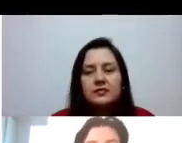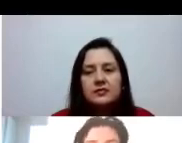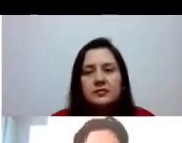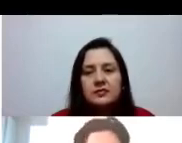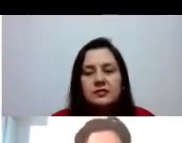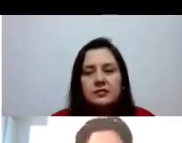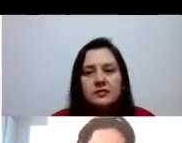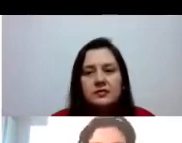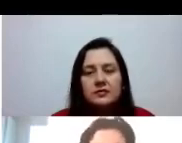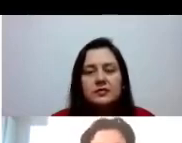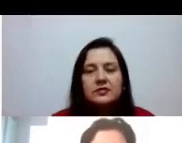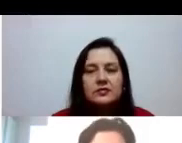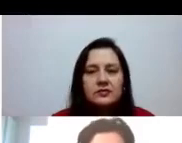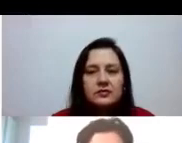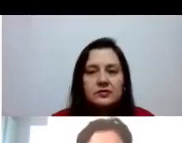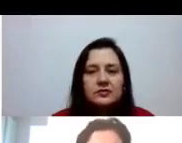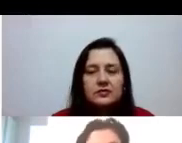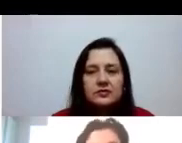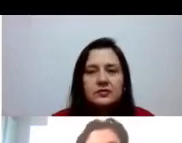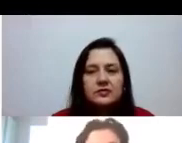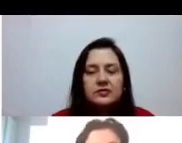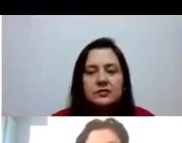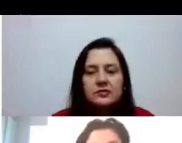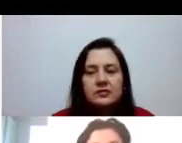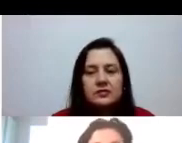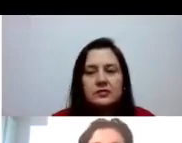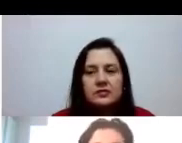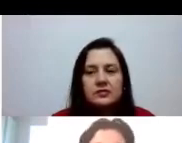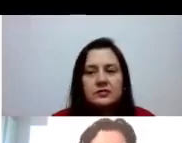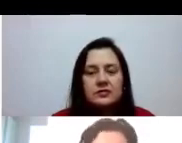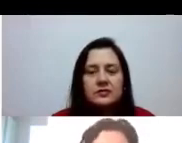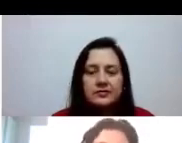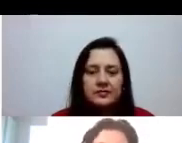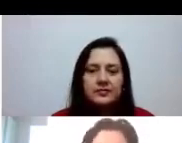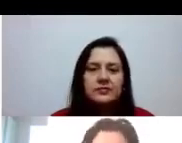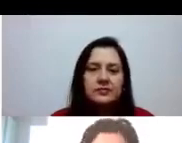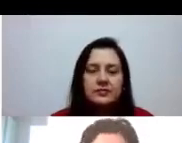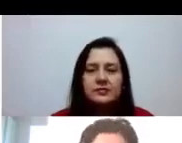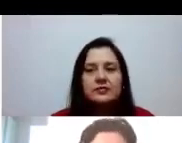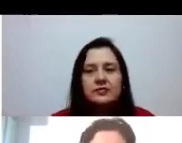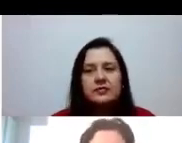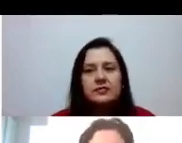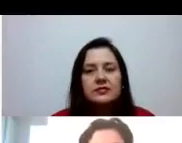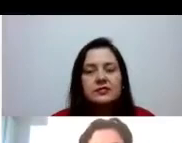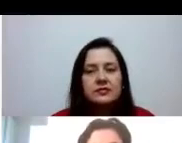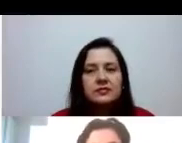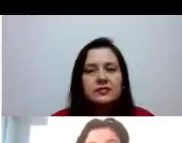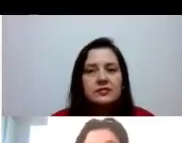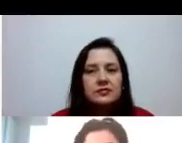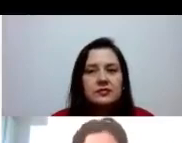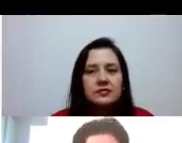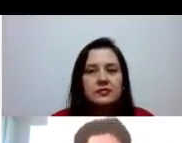Depois, se vocês tiverem a oportunidade de ter contato com a Constituição e ver todos os outros princípios, seria muito importante. Mas hoje a gente vai falar